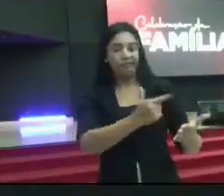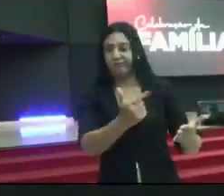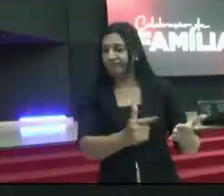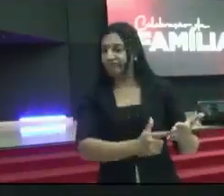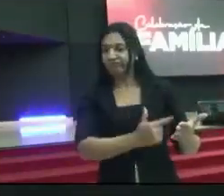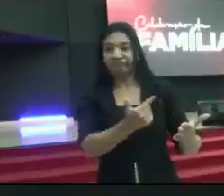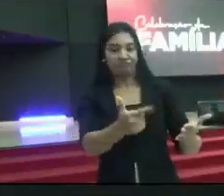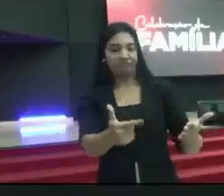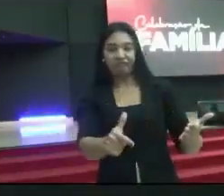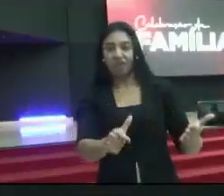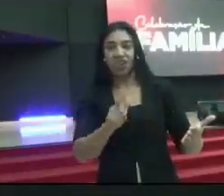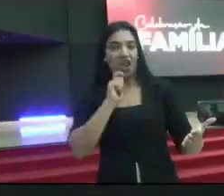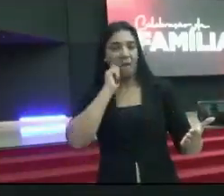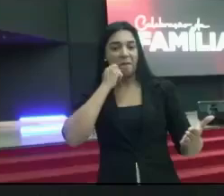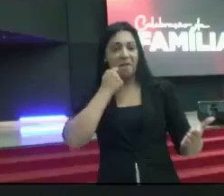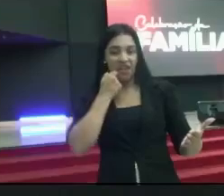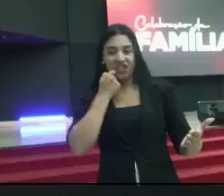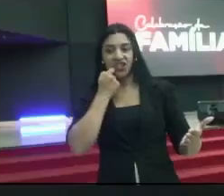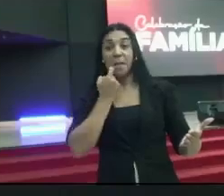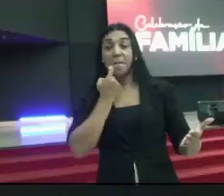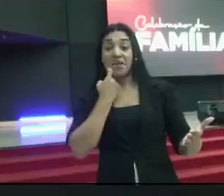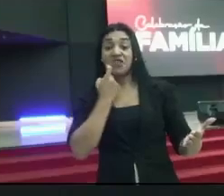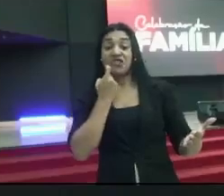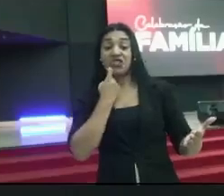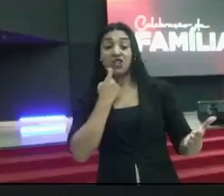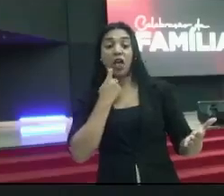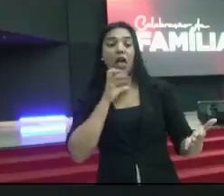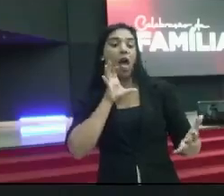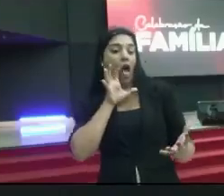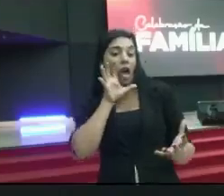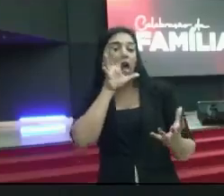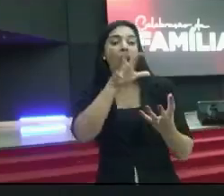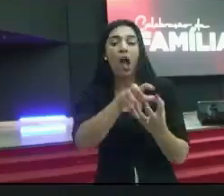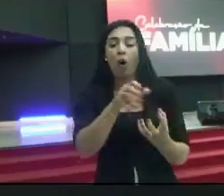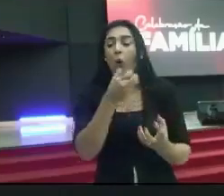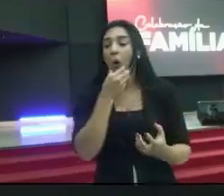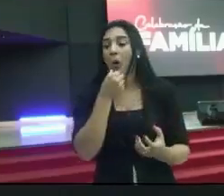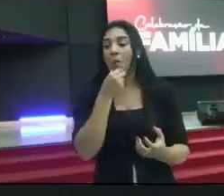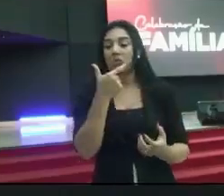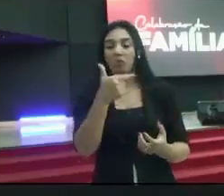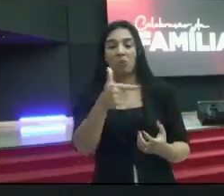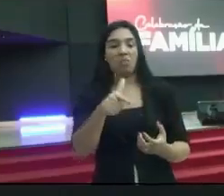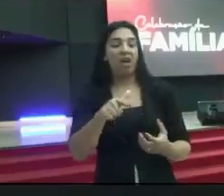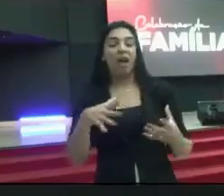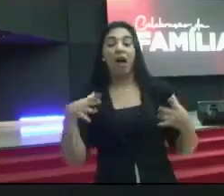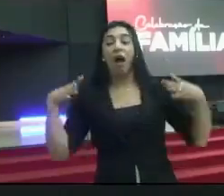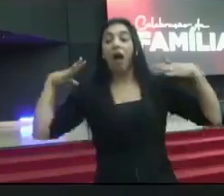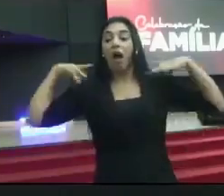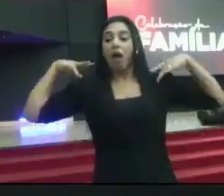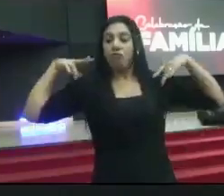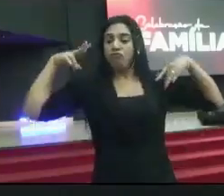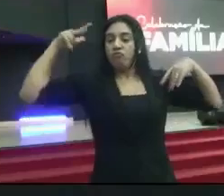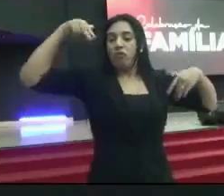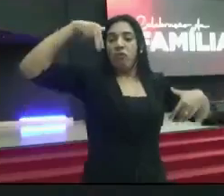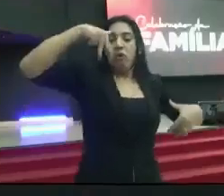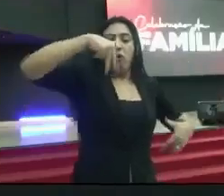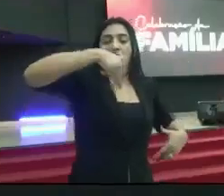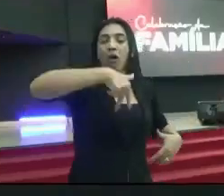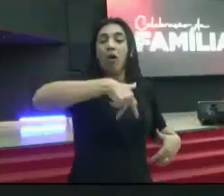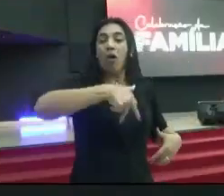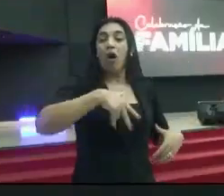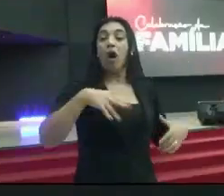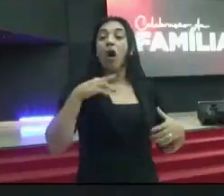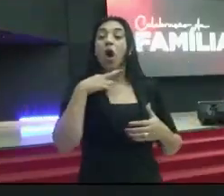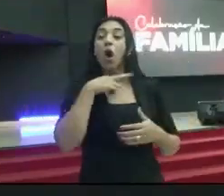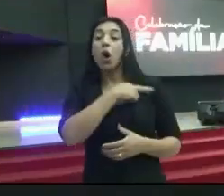Ruth não tem peixe engolindo o homem. Ruth não tem anjos descendo. Ruth